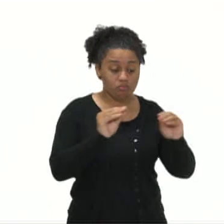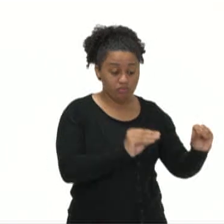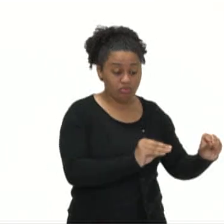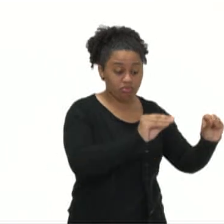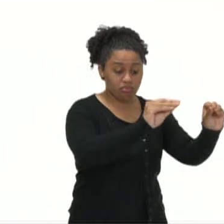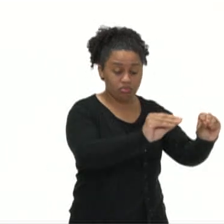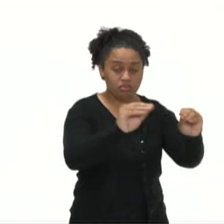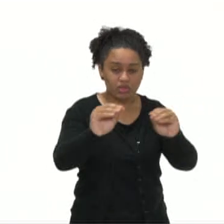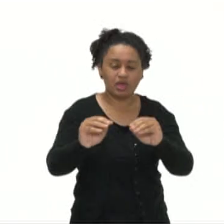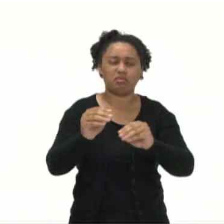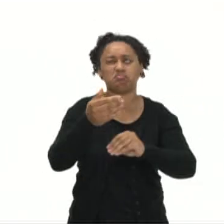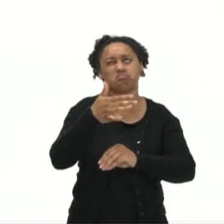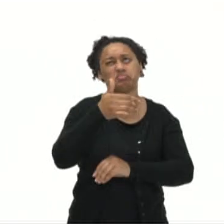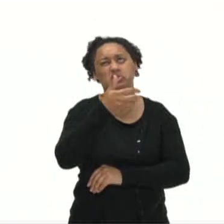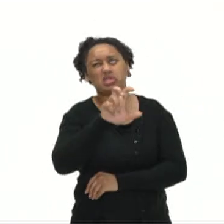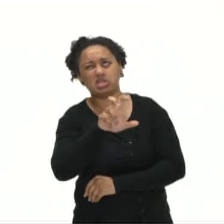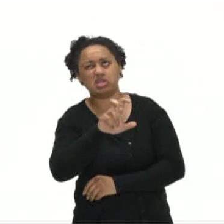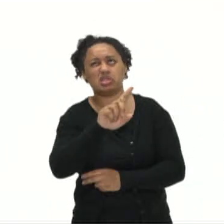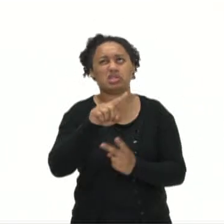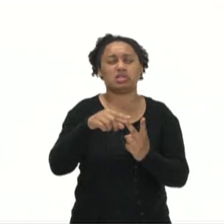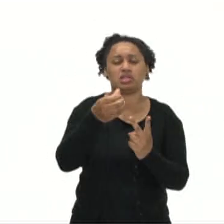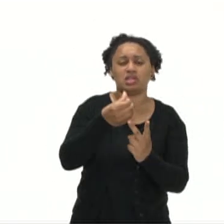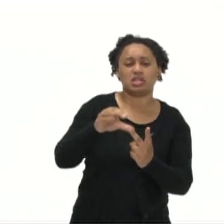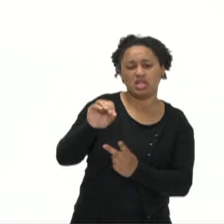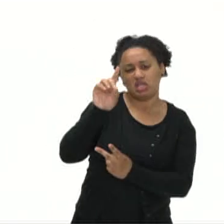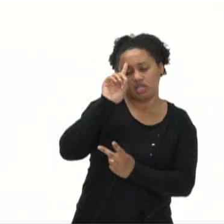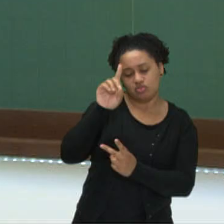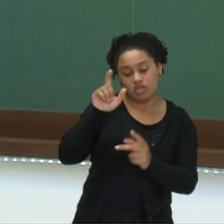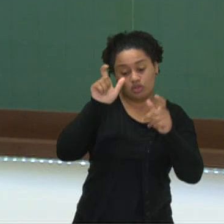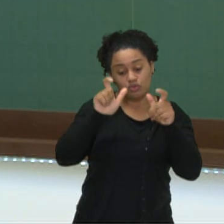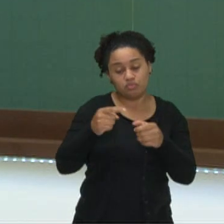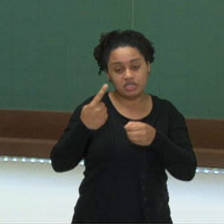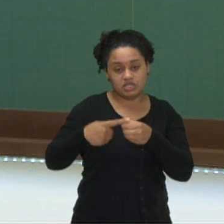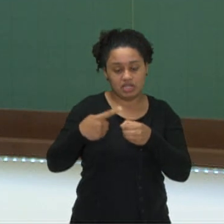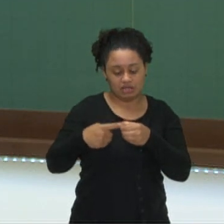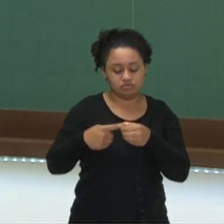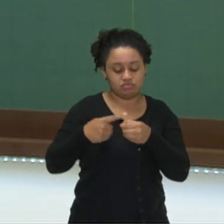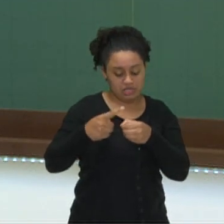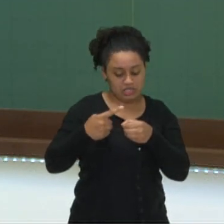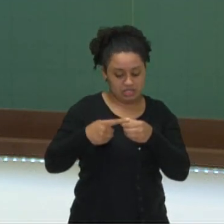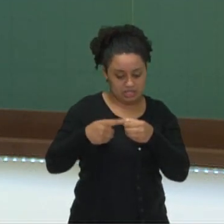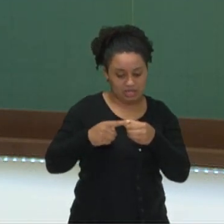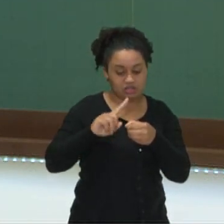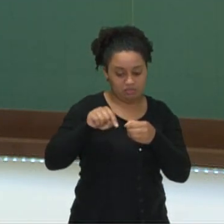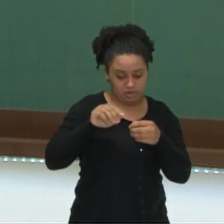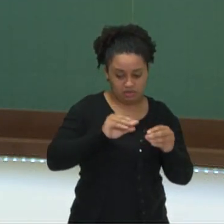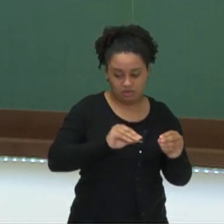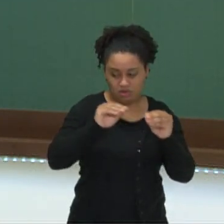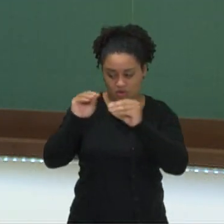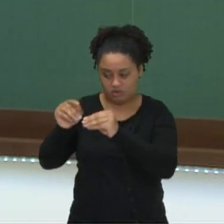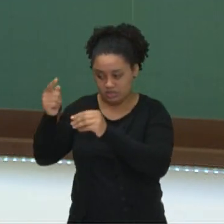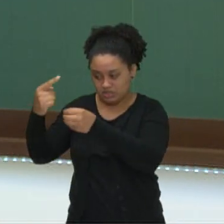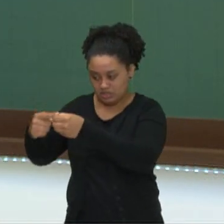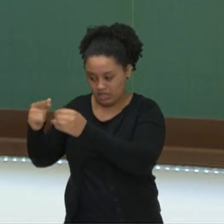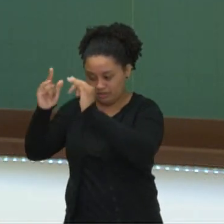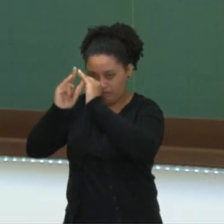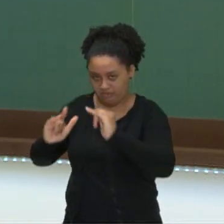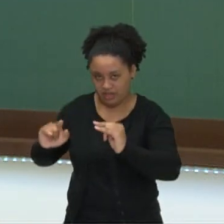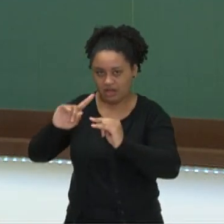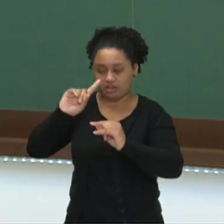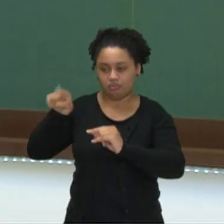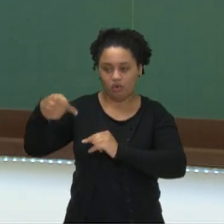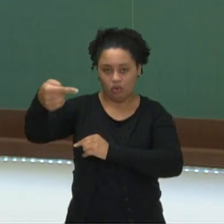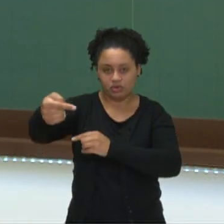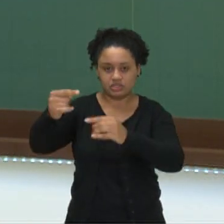entre 15 e 60 dias em cada cidade. Então ela saía de uma cidade e ia para outra, saía de uma cidade e ia para